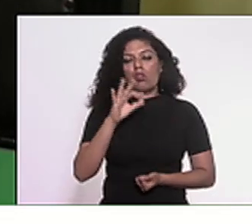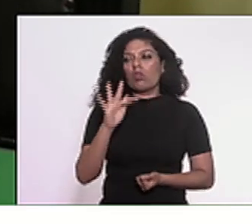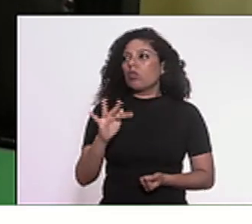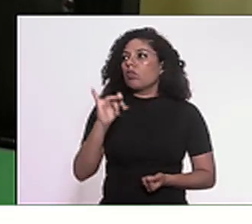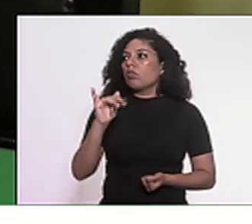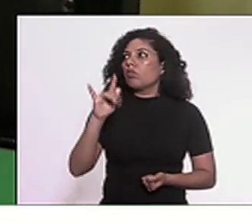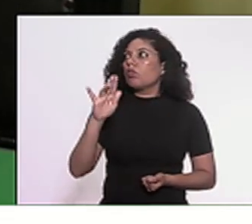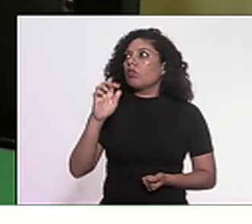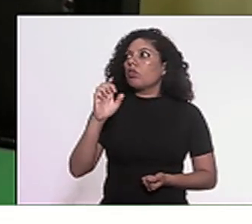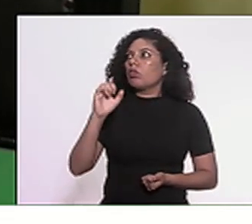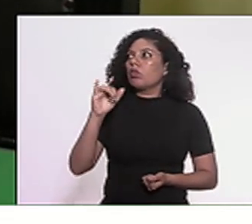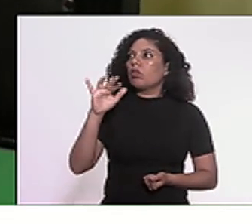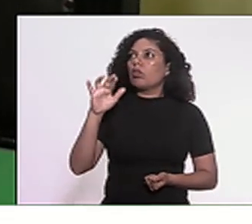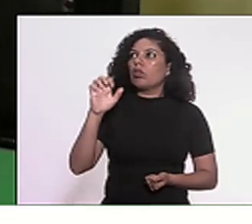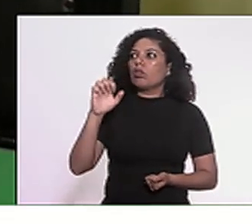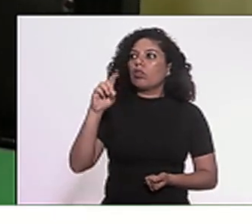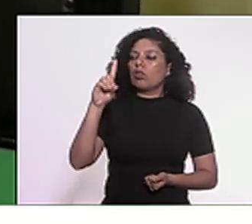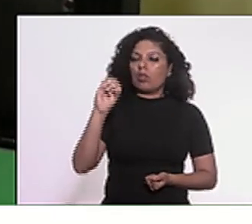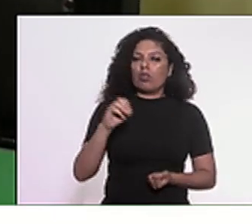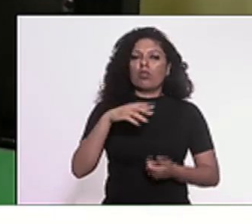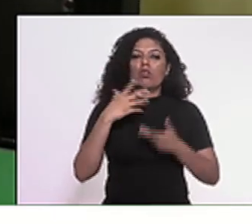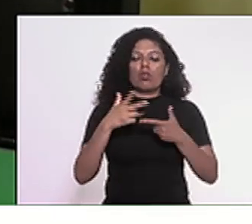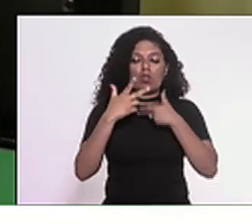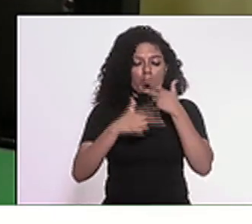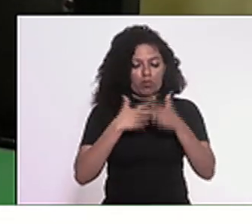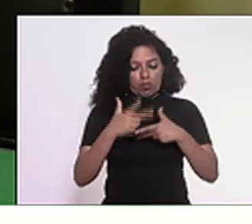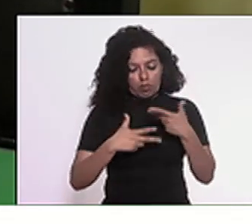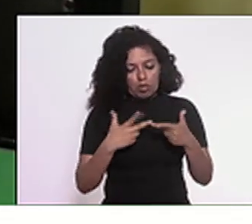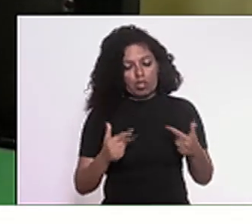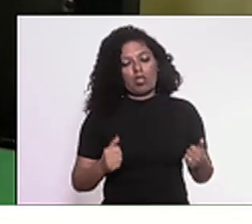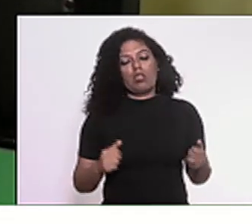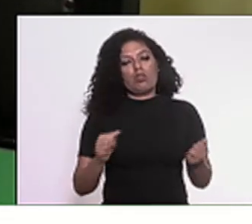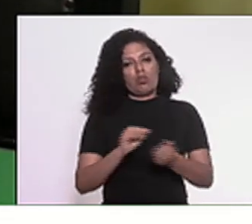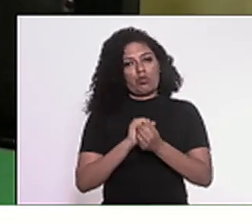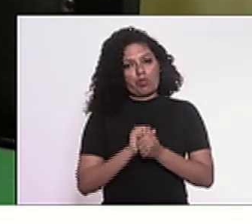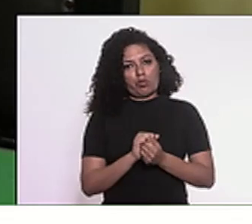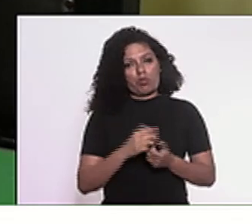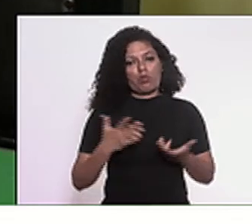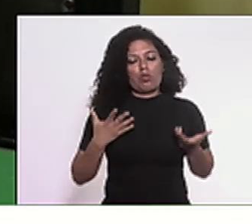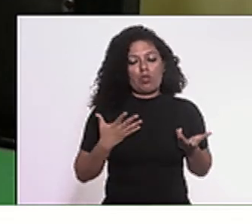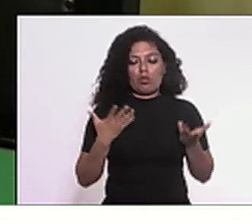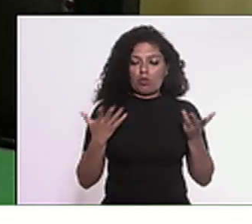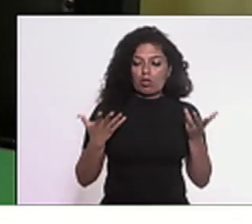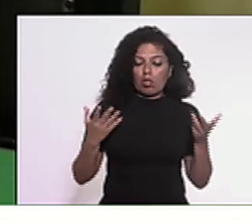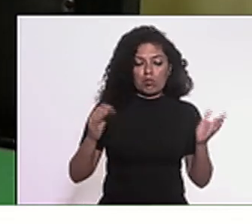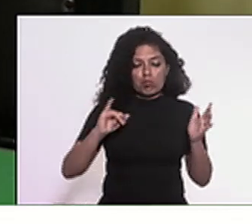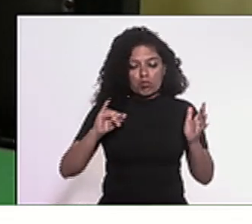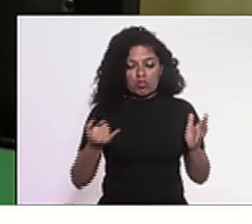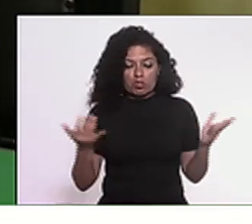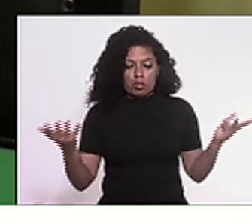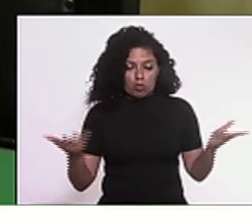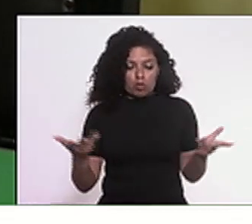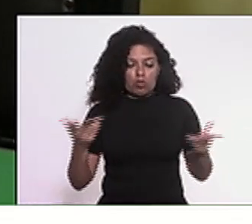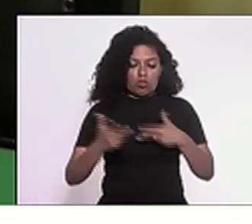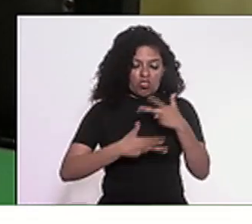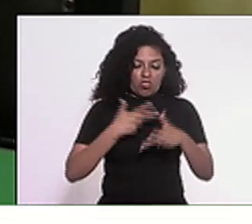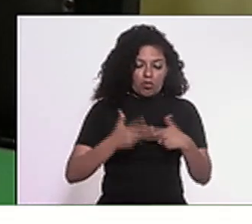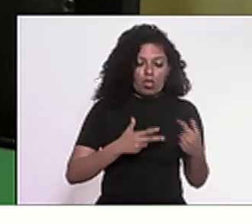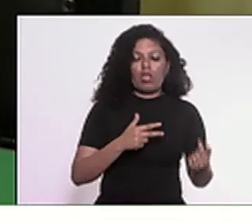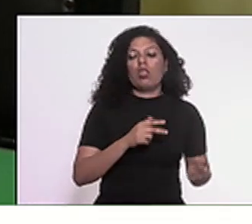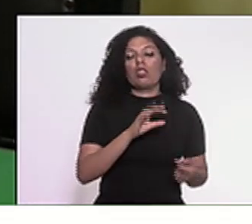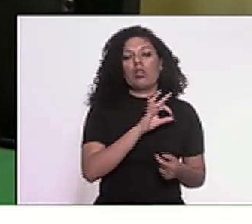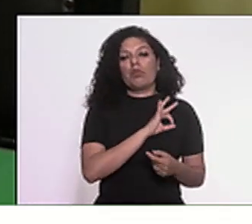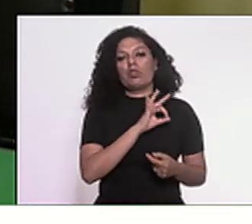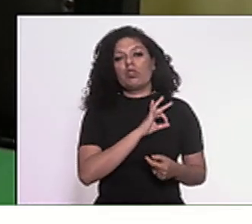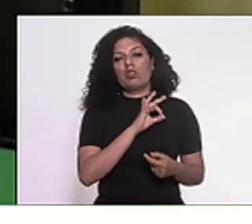aqui aproveitar esse desfecho, essa conclusão da audiência pública, para fazer uma defesa intransigente à Polícia Militar do Estado do Rio de